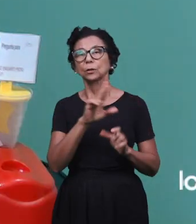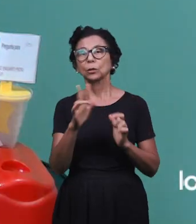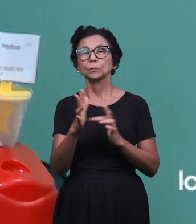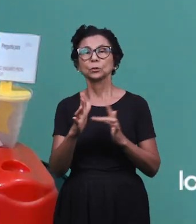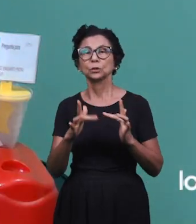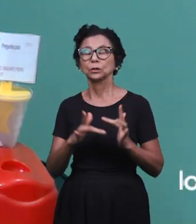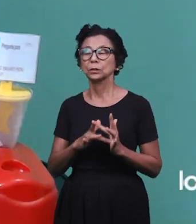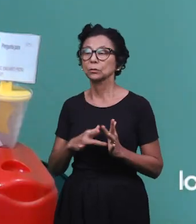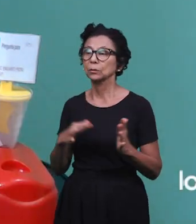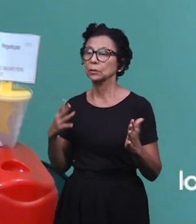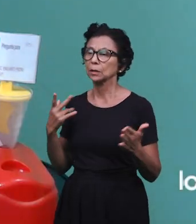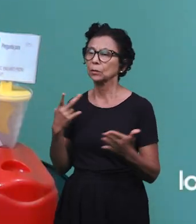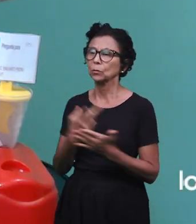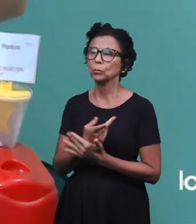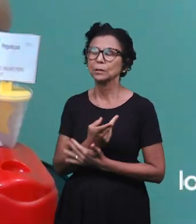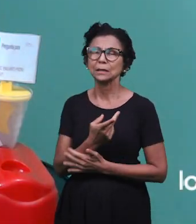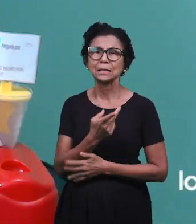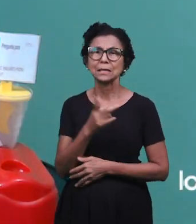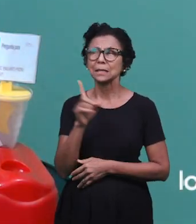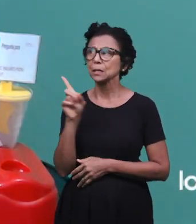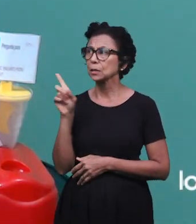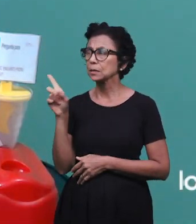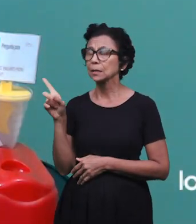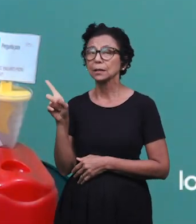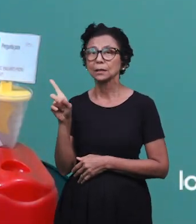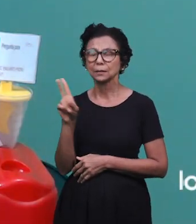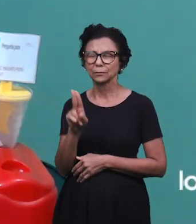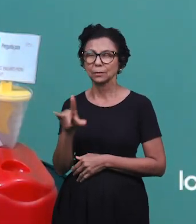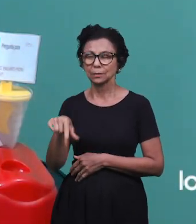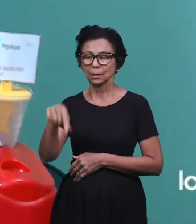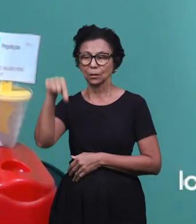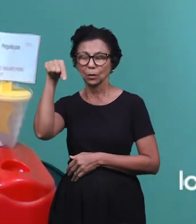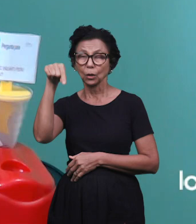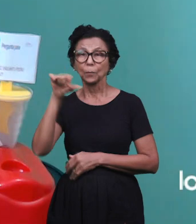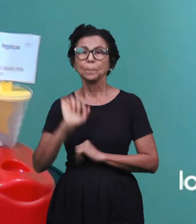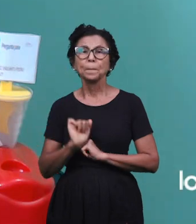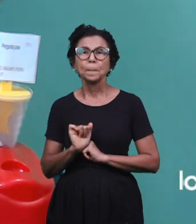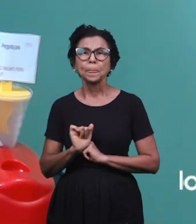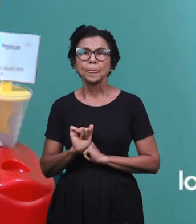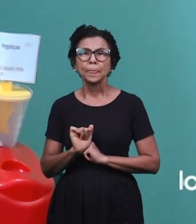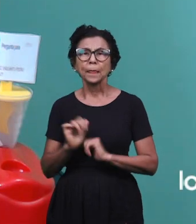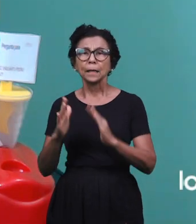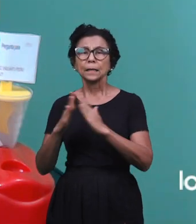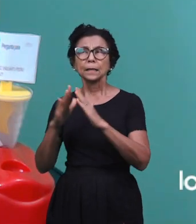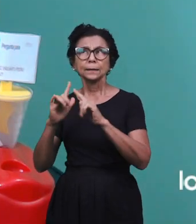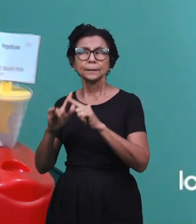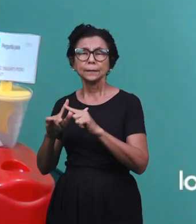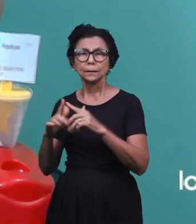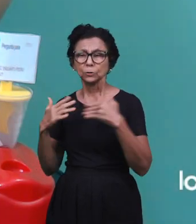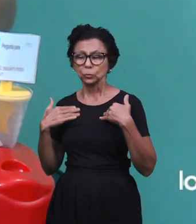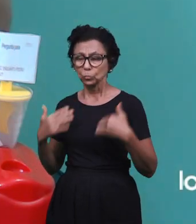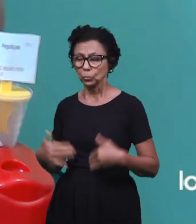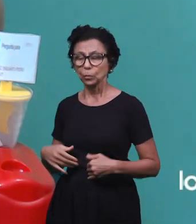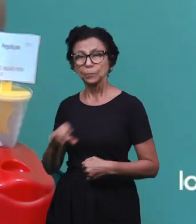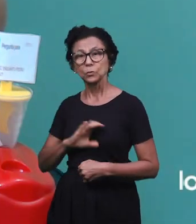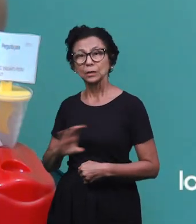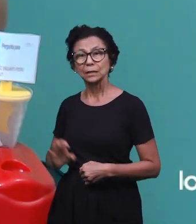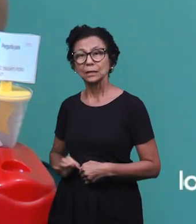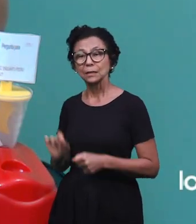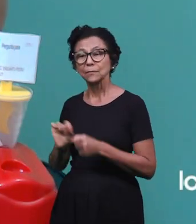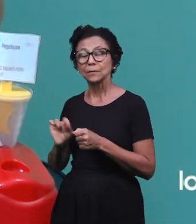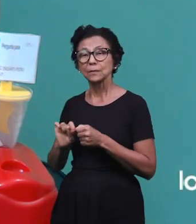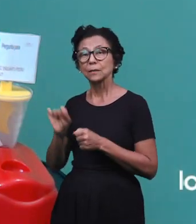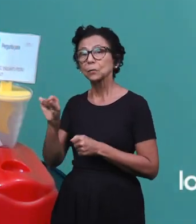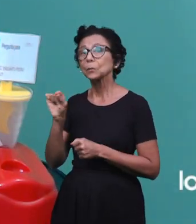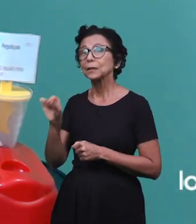foi preso. E a igreja? E o corpo de Cristo? O que será que eles fizeram? Vamos ver?